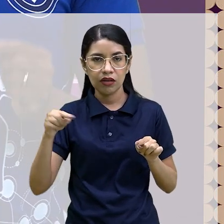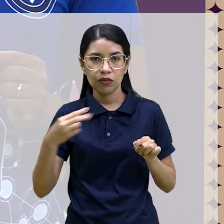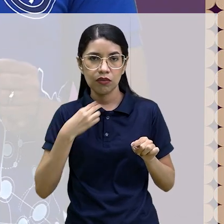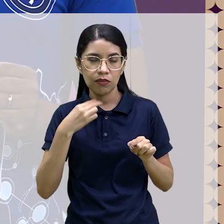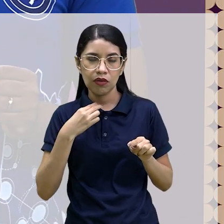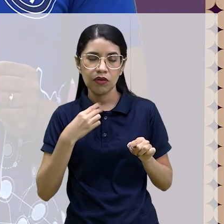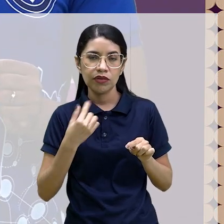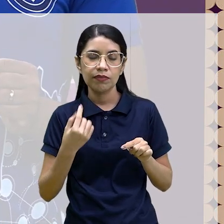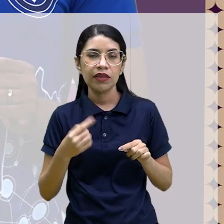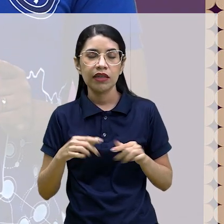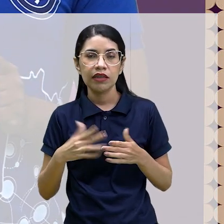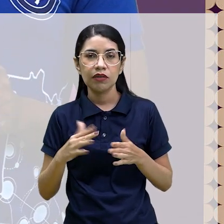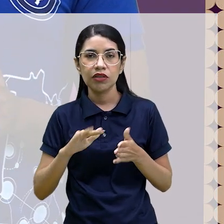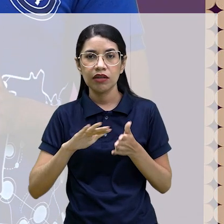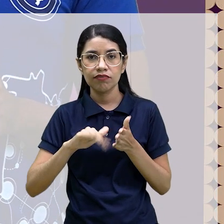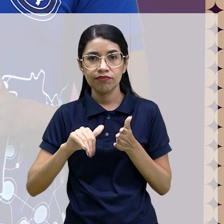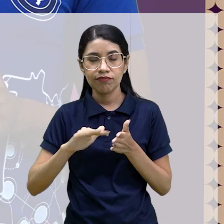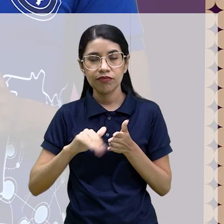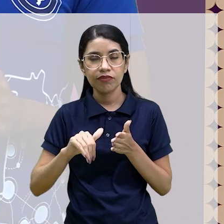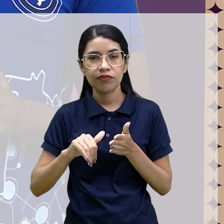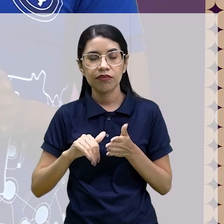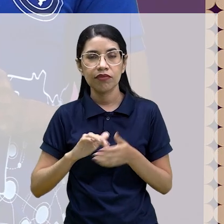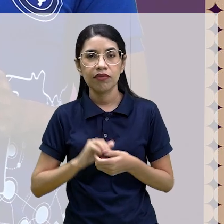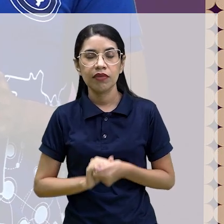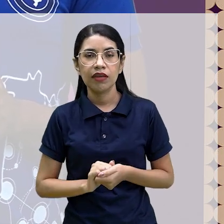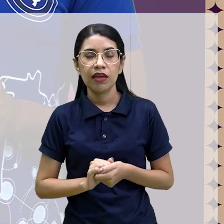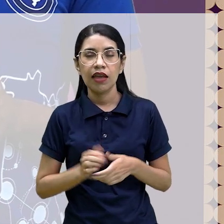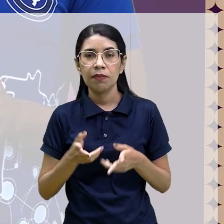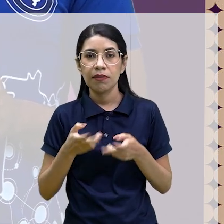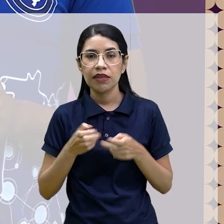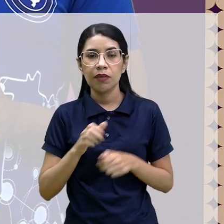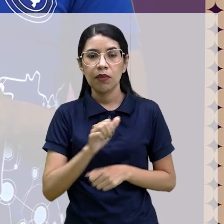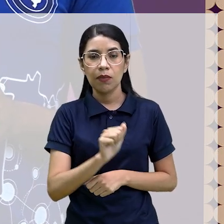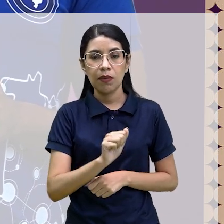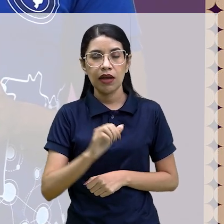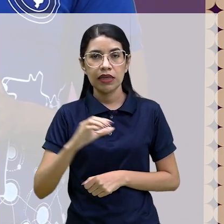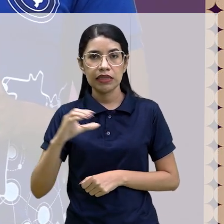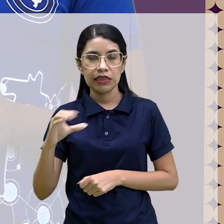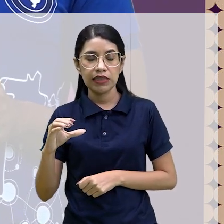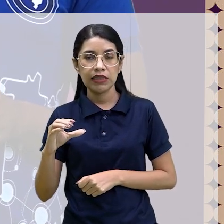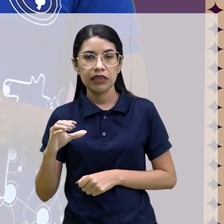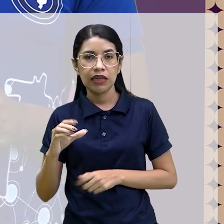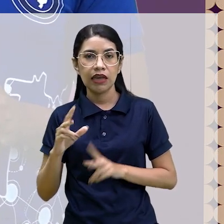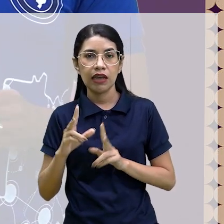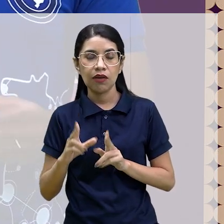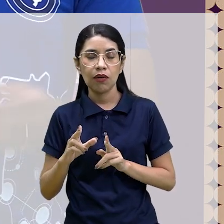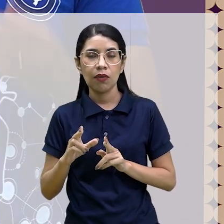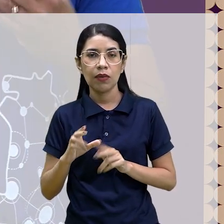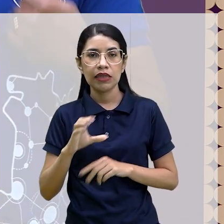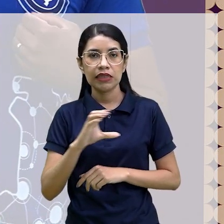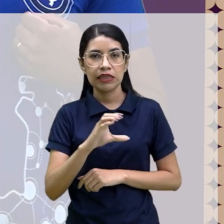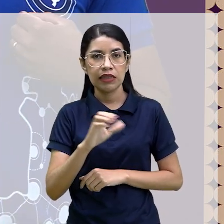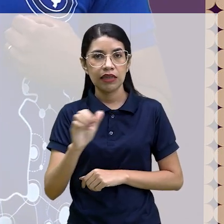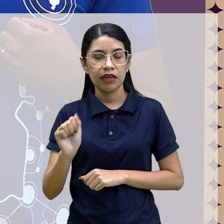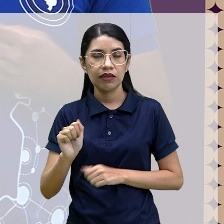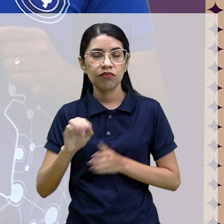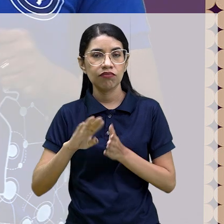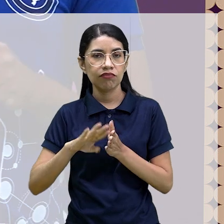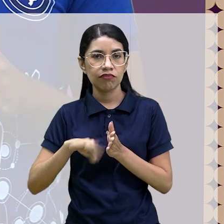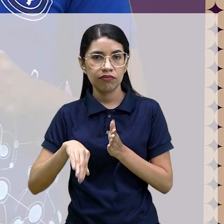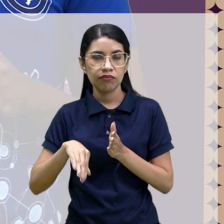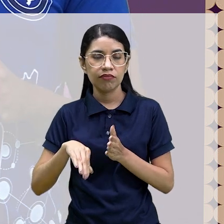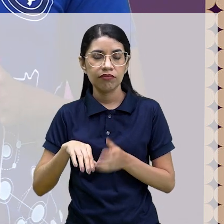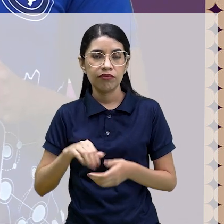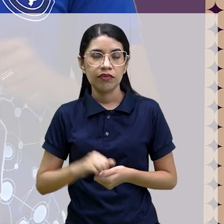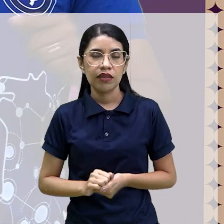lados. E aí, observe que a diagonal AC é a mesma diagonal CA, então eu já tiro ela também.